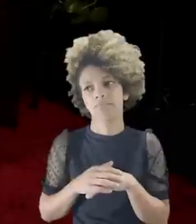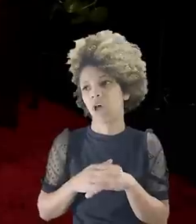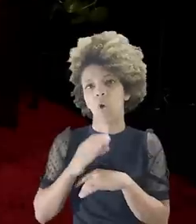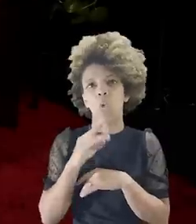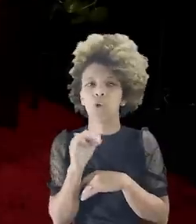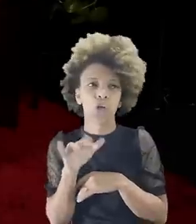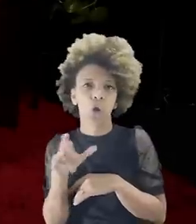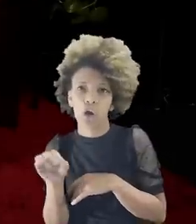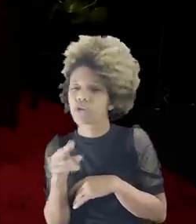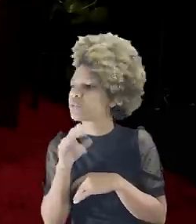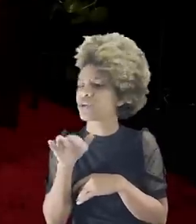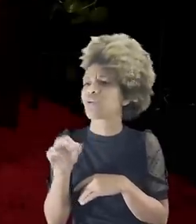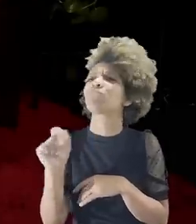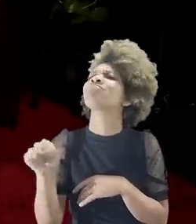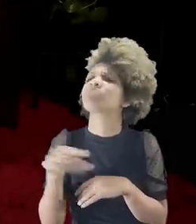unicórnio